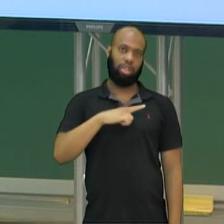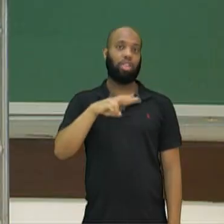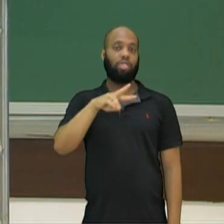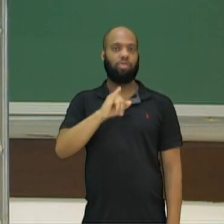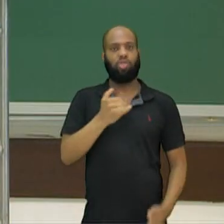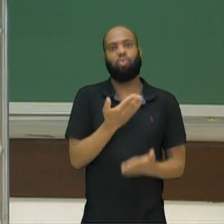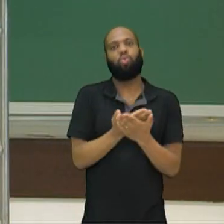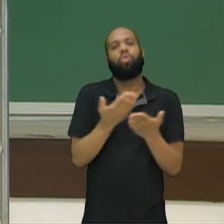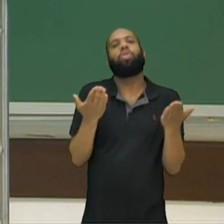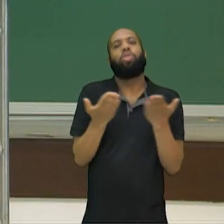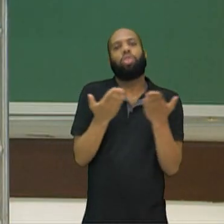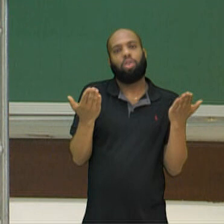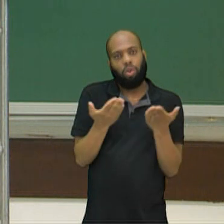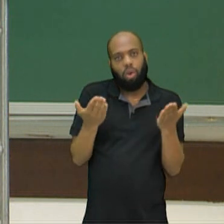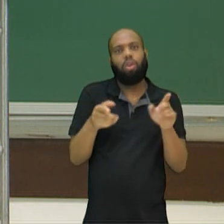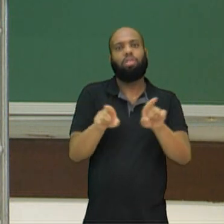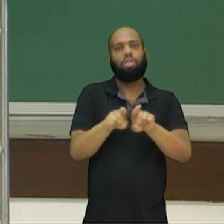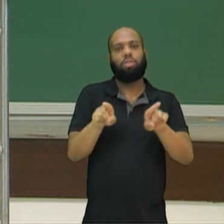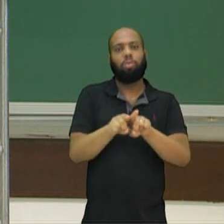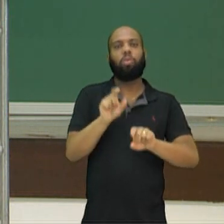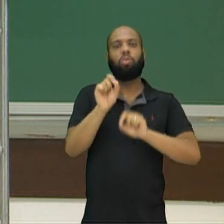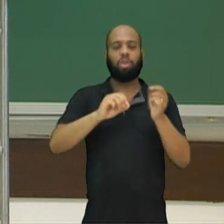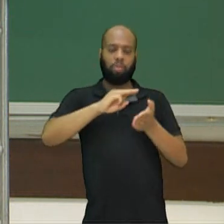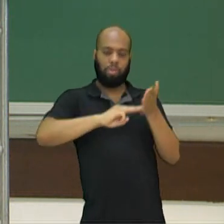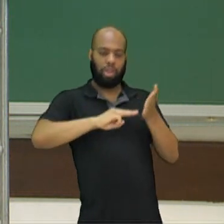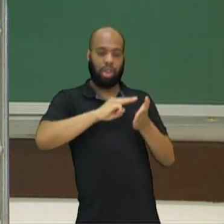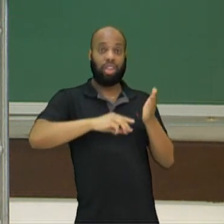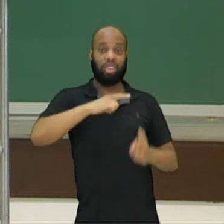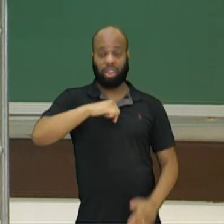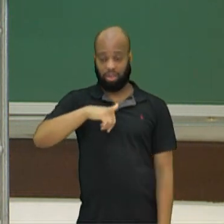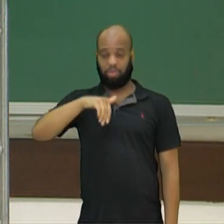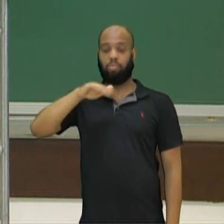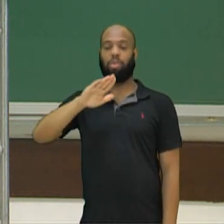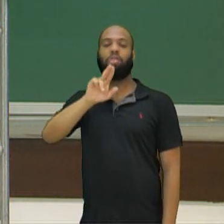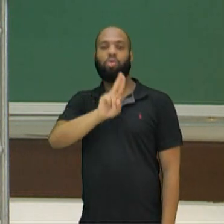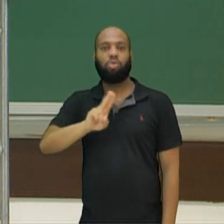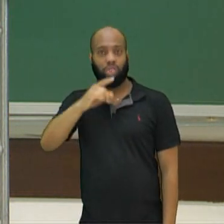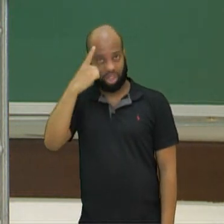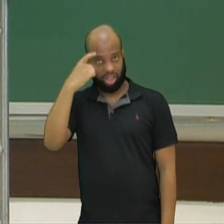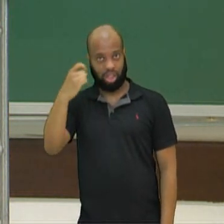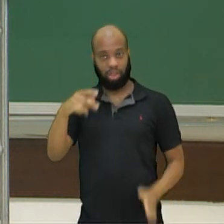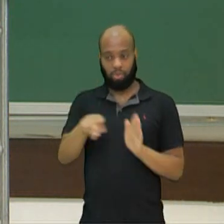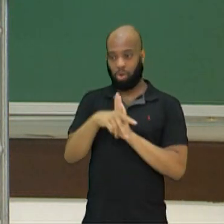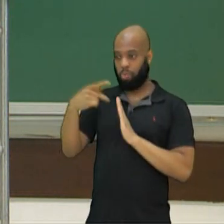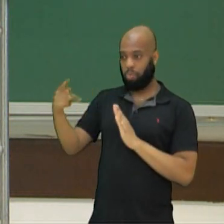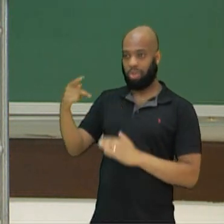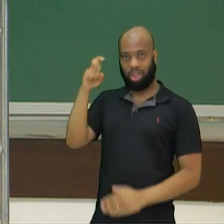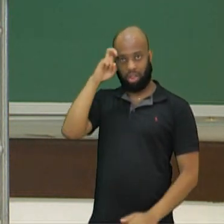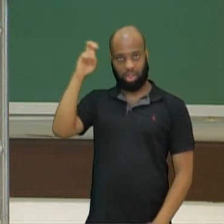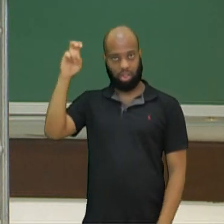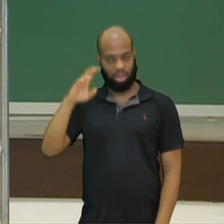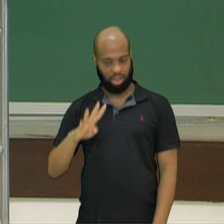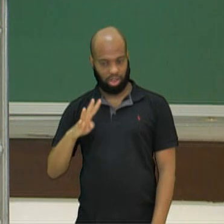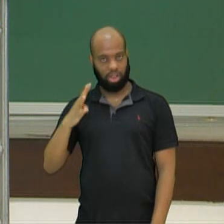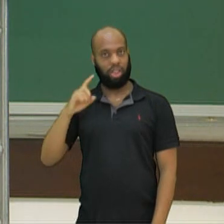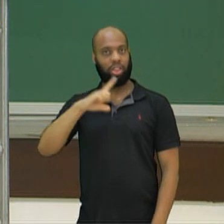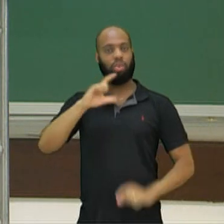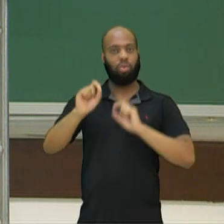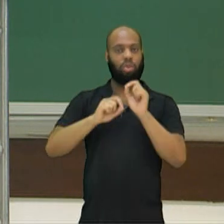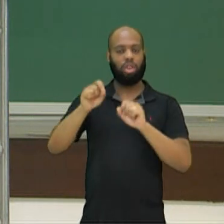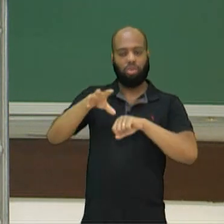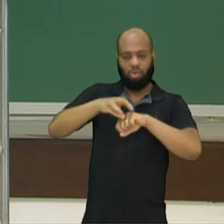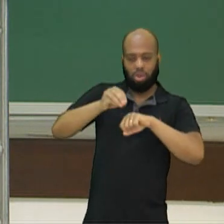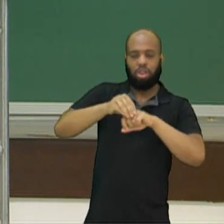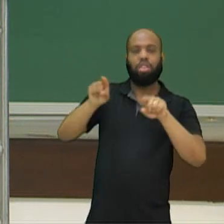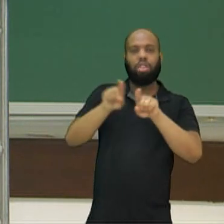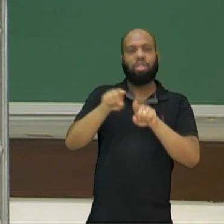ver daqui a pouco que o método que mais se apropriou das ideias e pesquisas de Jean Piaget sobre o conhecimento